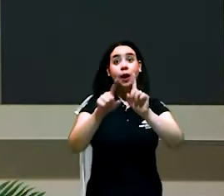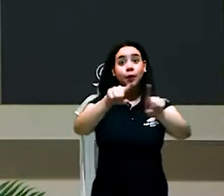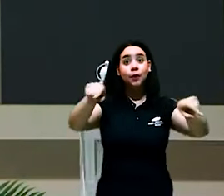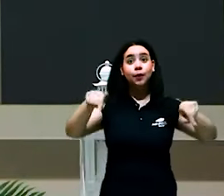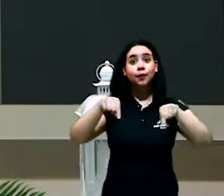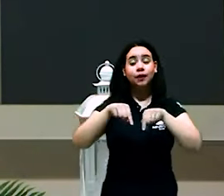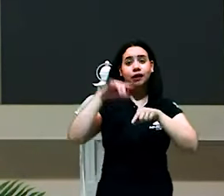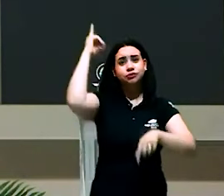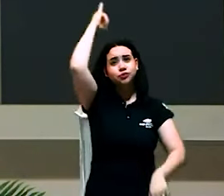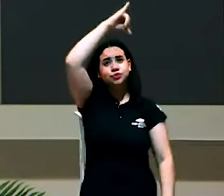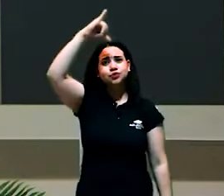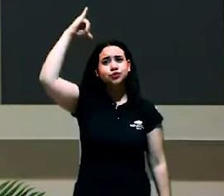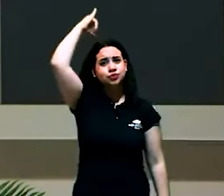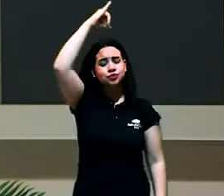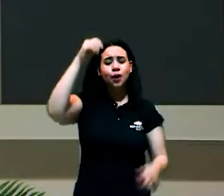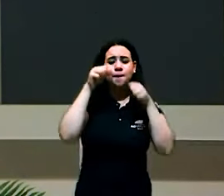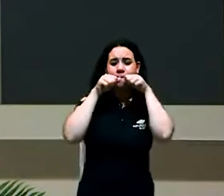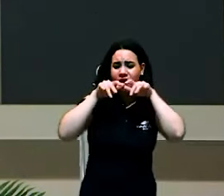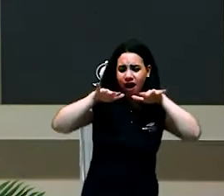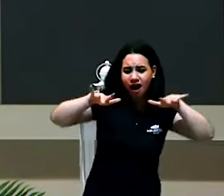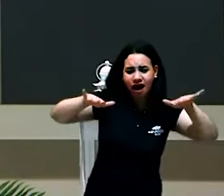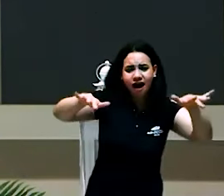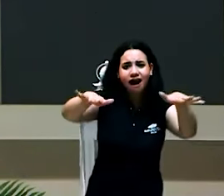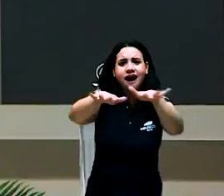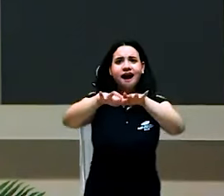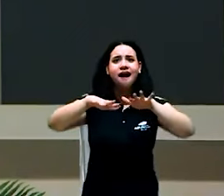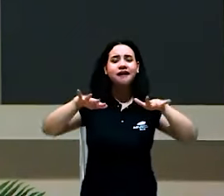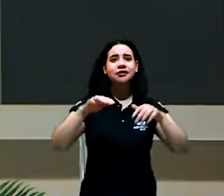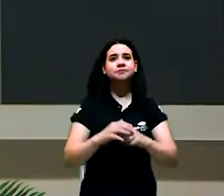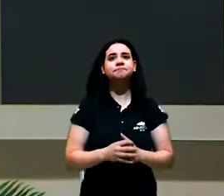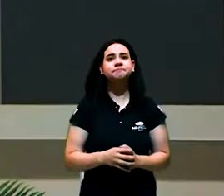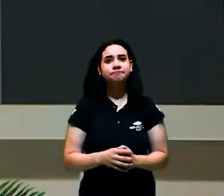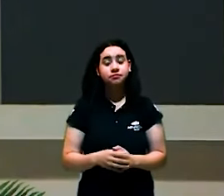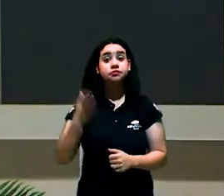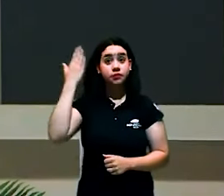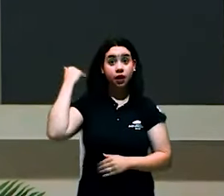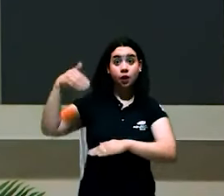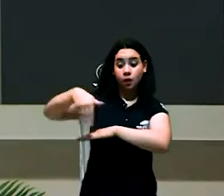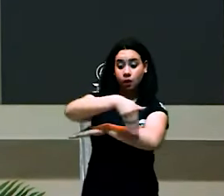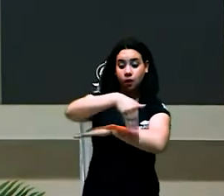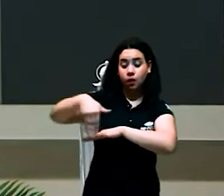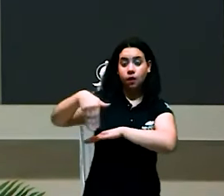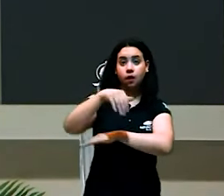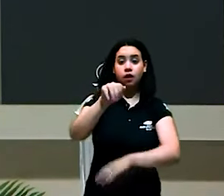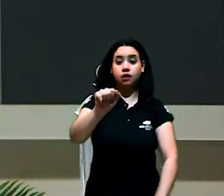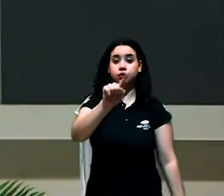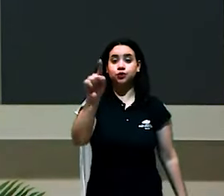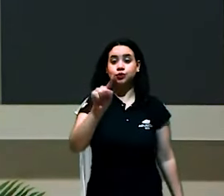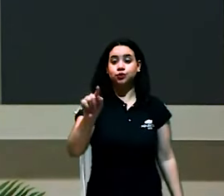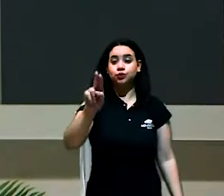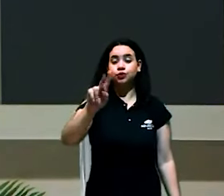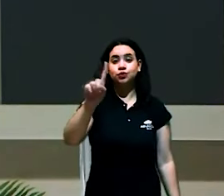Santo veio no nosso continente América. O que ocorreu em Azusa no ano 1906 foi mais grande